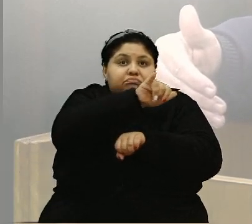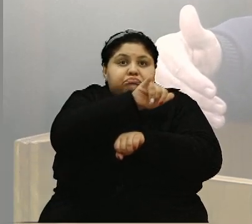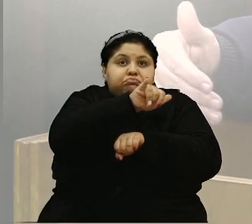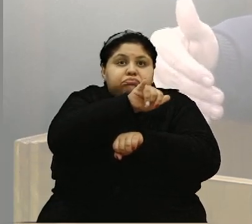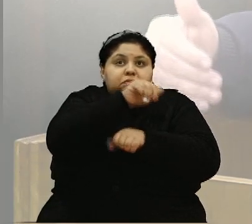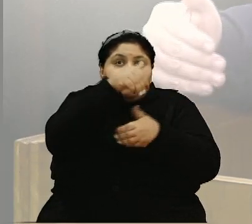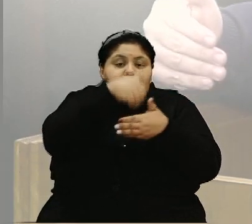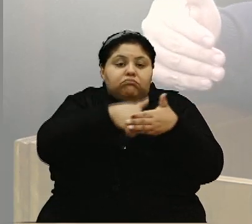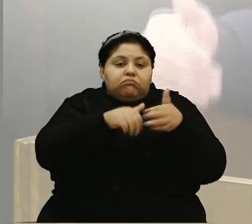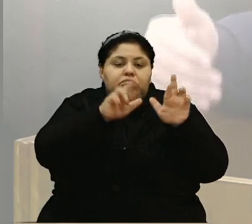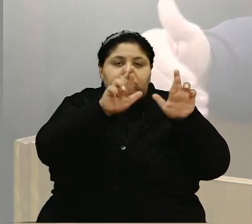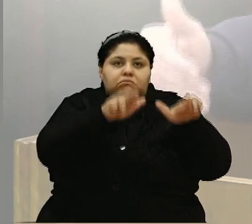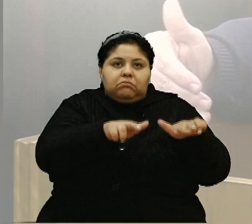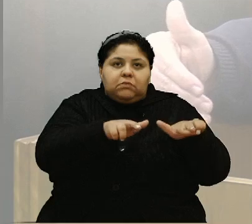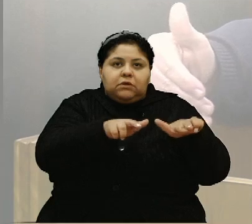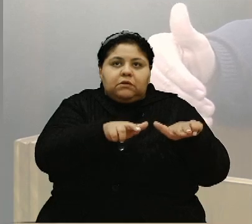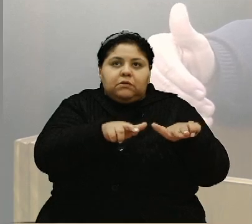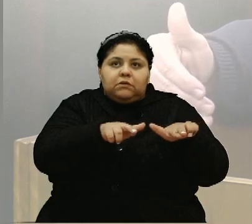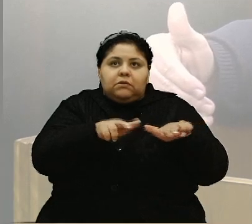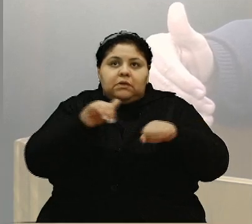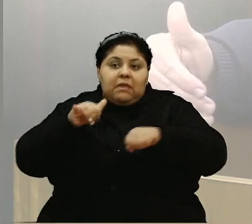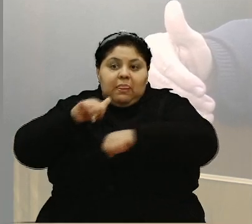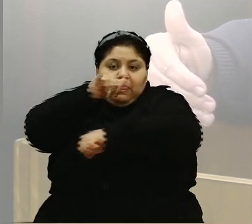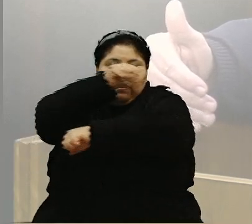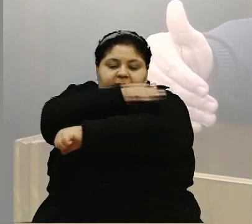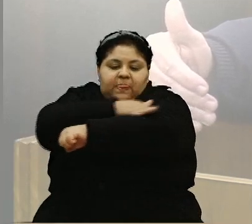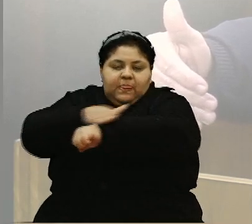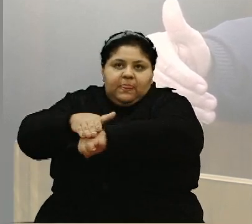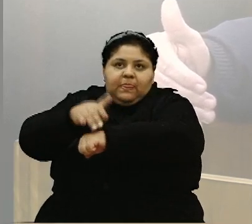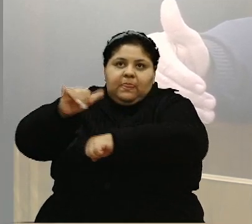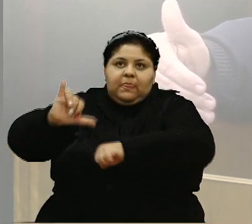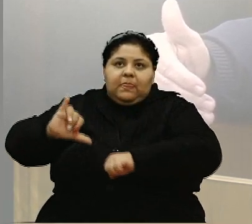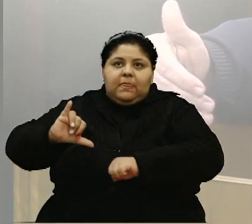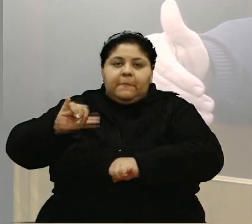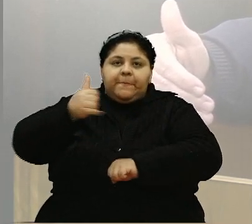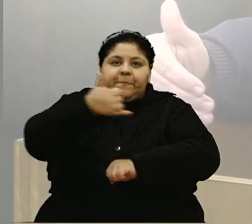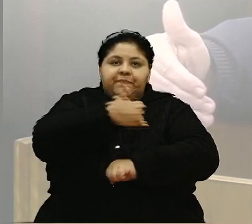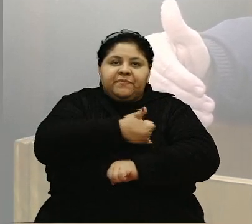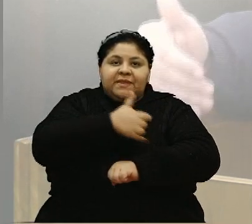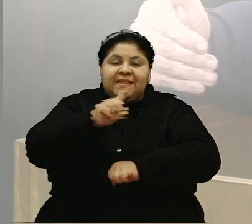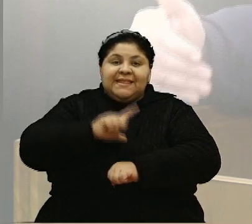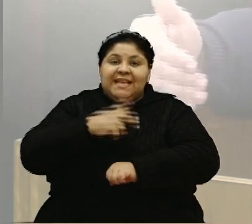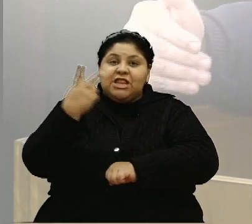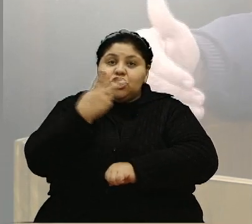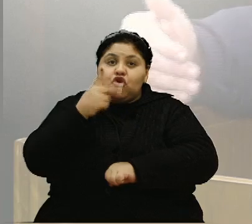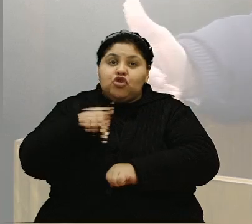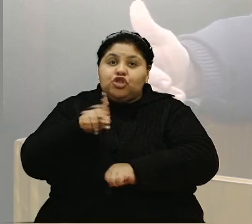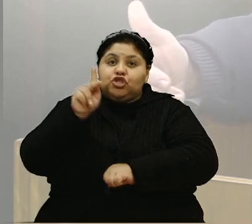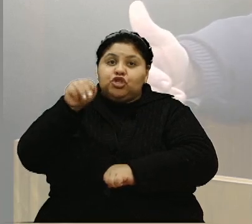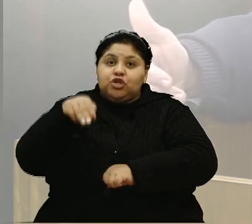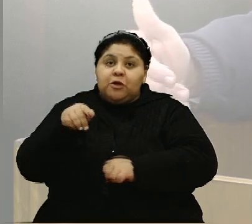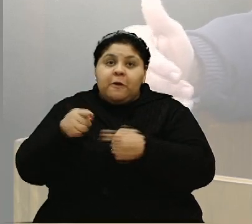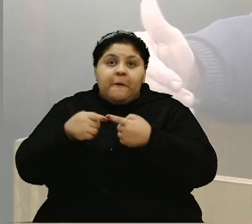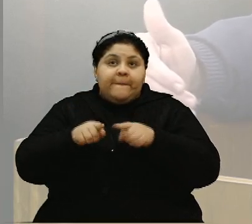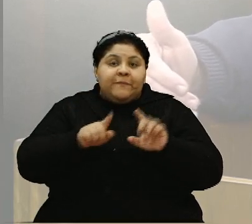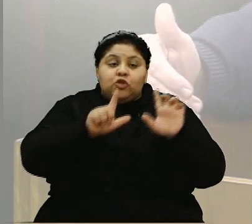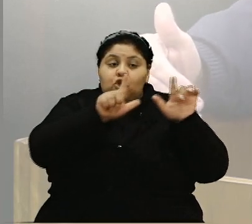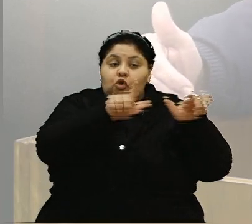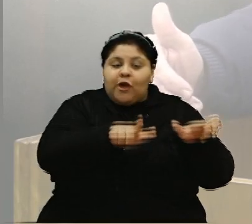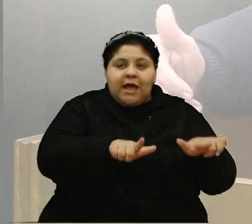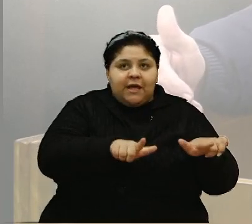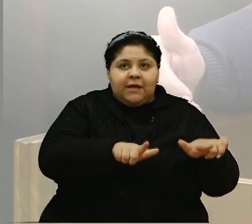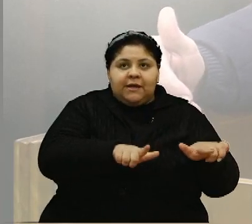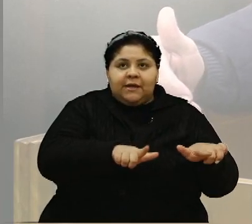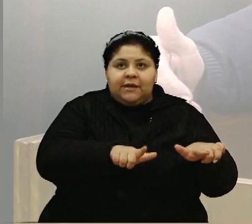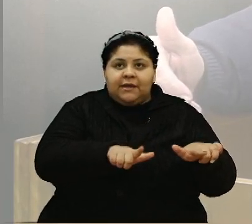intrarregionais. A pista de Vacaria tem 2 quilômetros de extensão. só não tem o terminal. 2 quilômetros, é